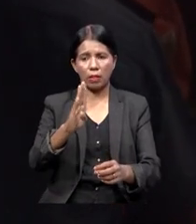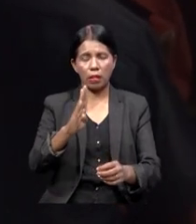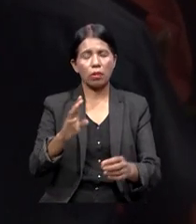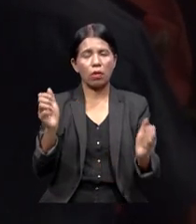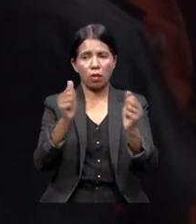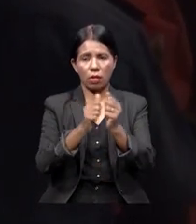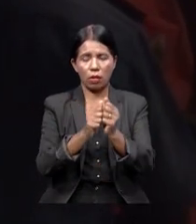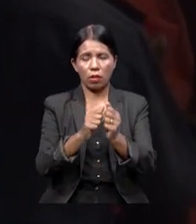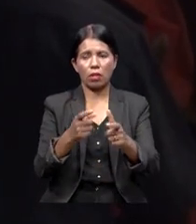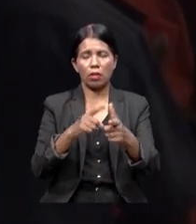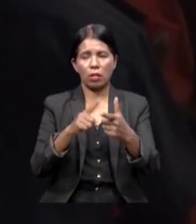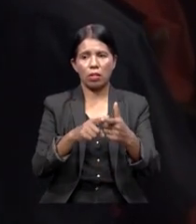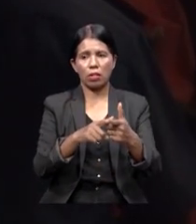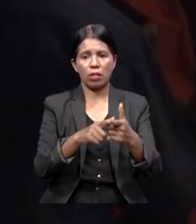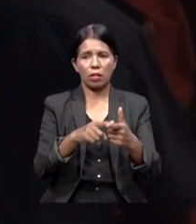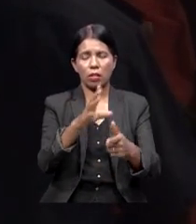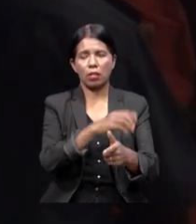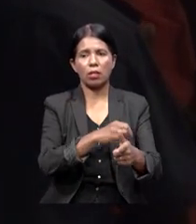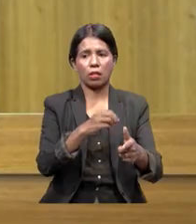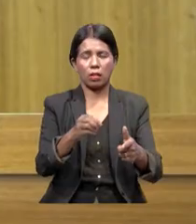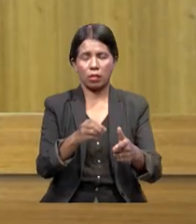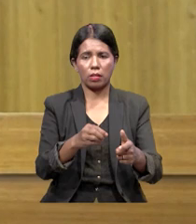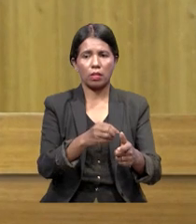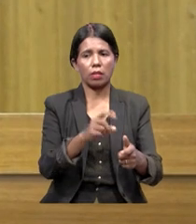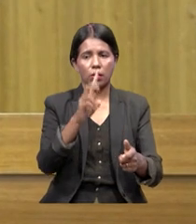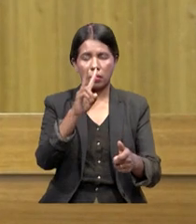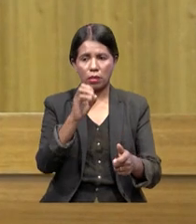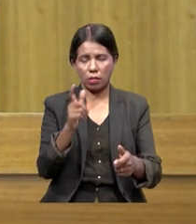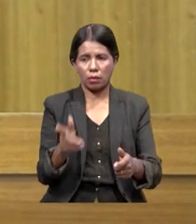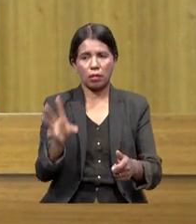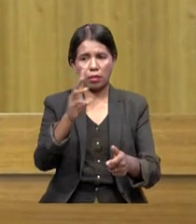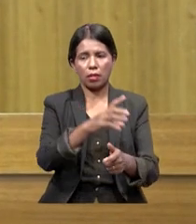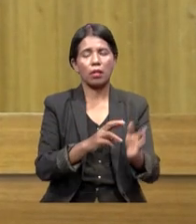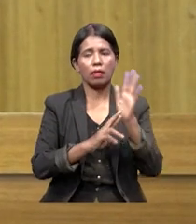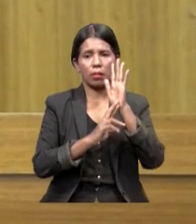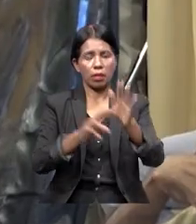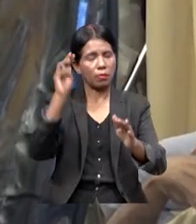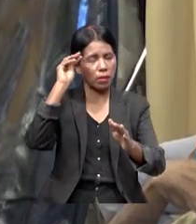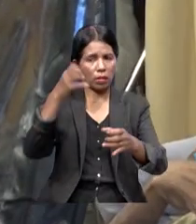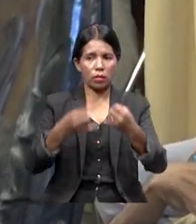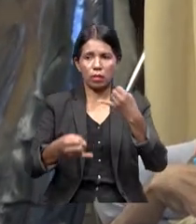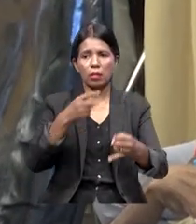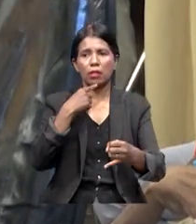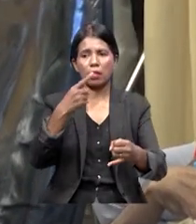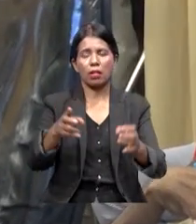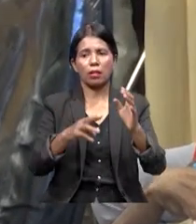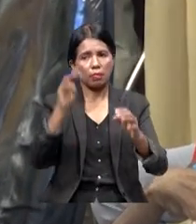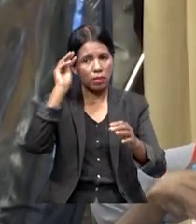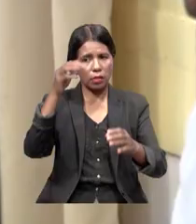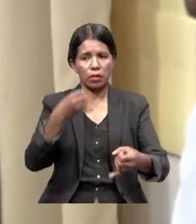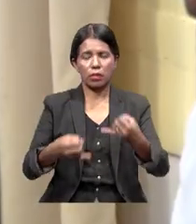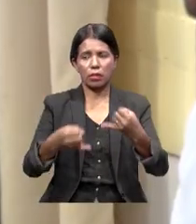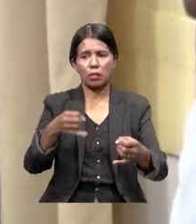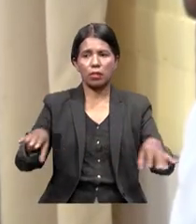o quartel-geral, se processo vai em 2025-26. Além de né, representante diretor-geral do Ministério da Justiça, Hateten, Ministério da Justiça, se